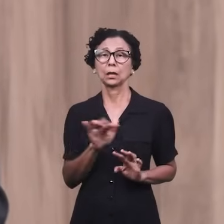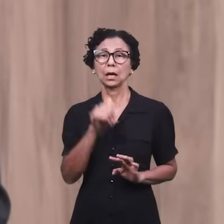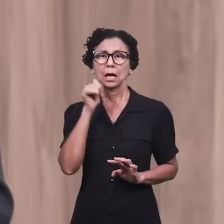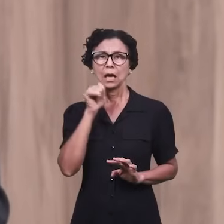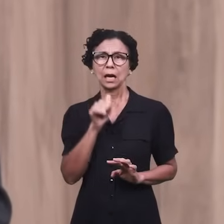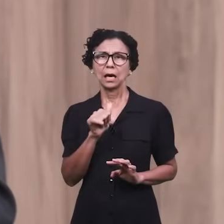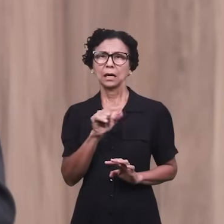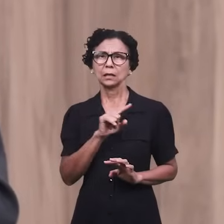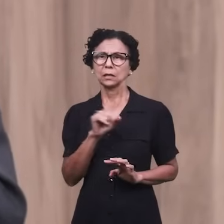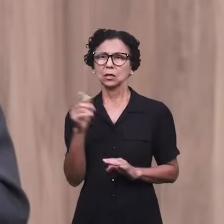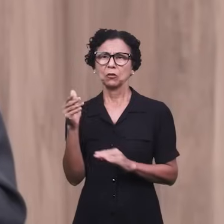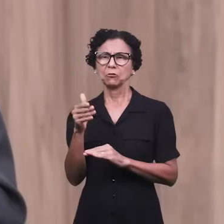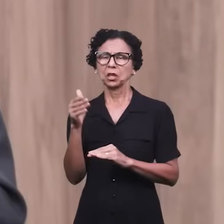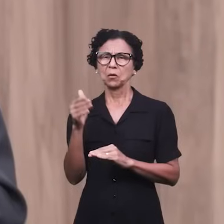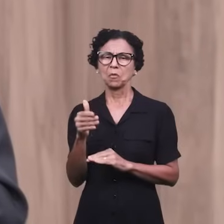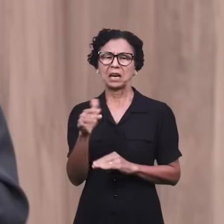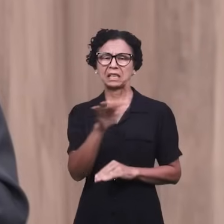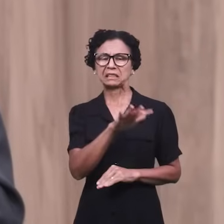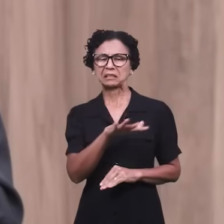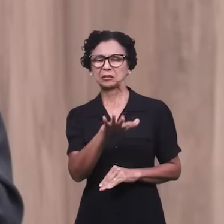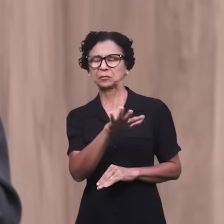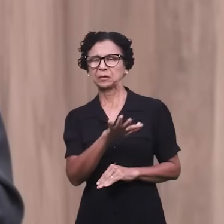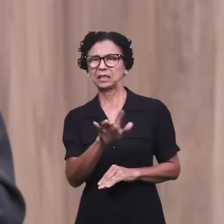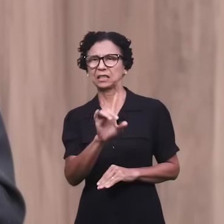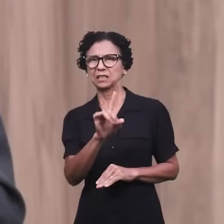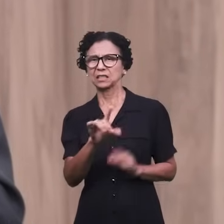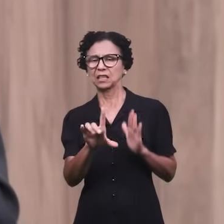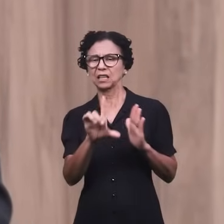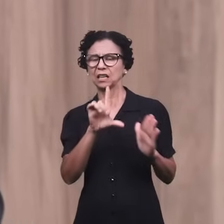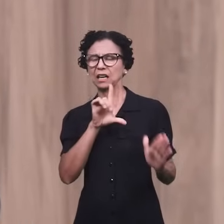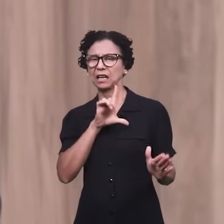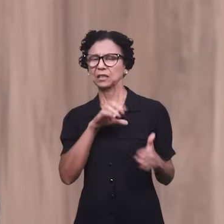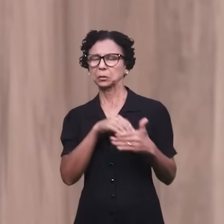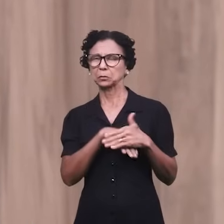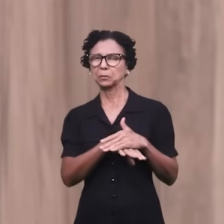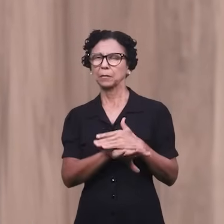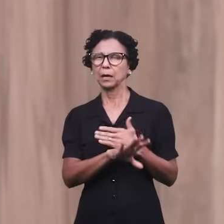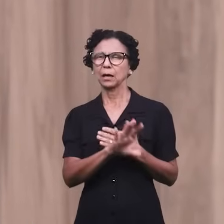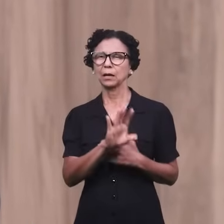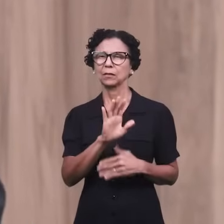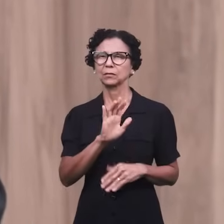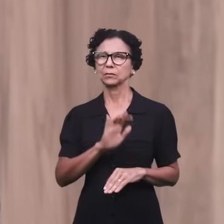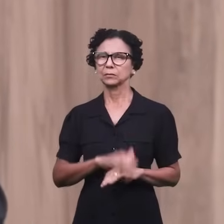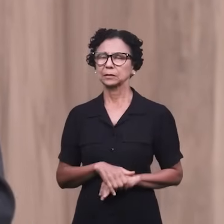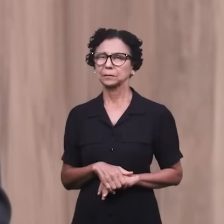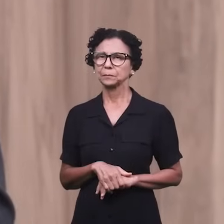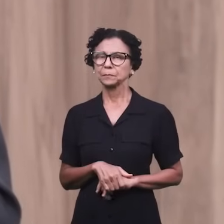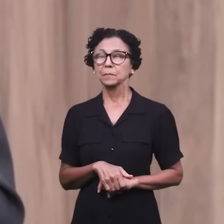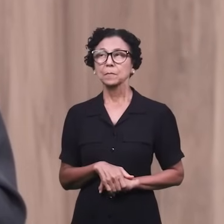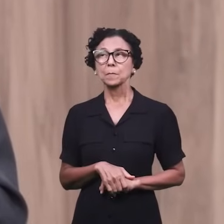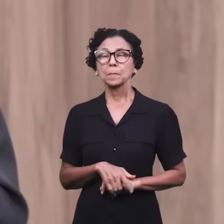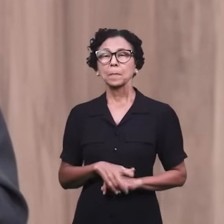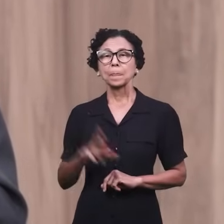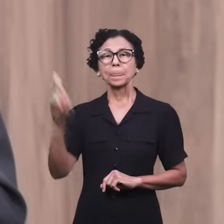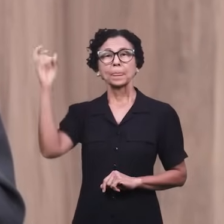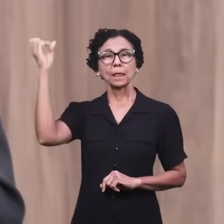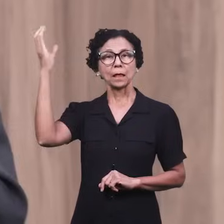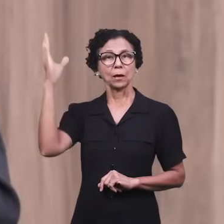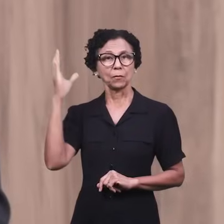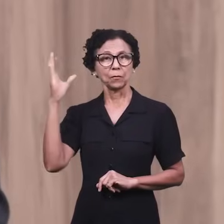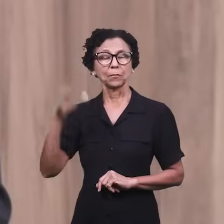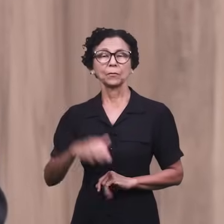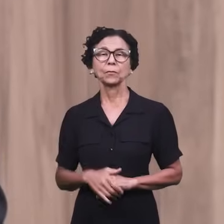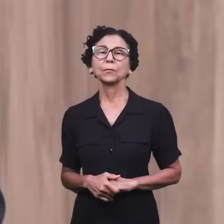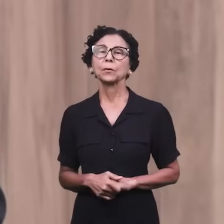frequenta mais certos ambientes que ela costumava frequentar. O Senhor Deus revela que